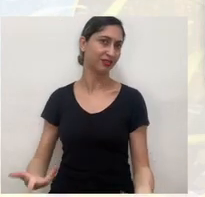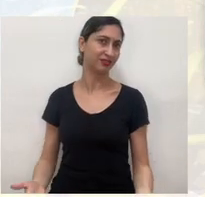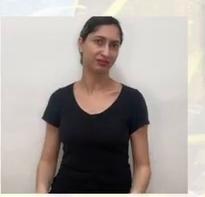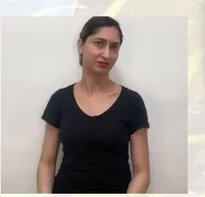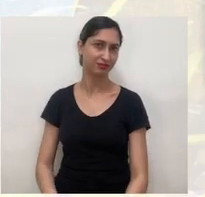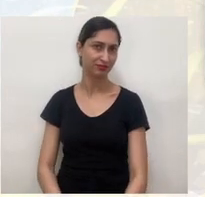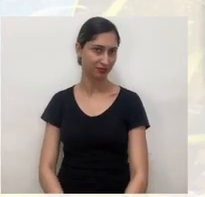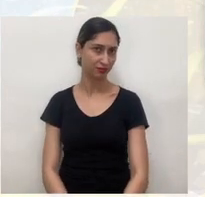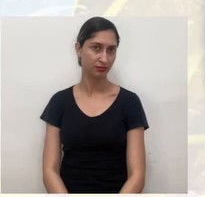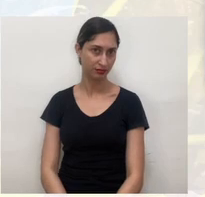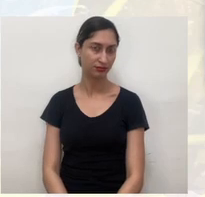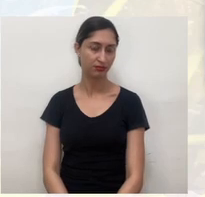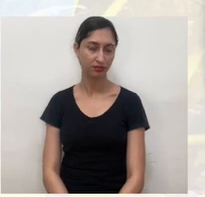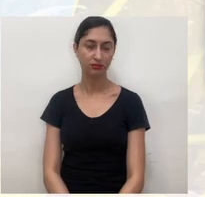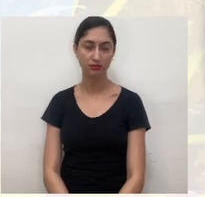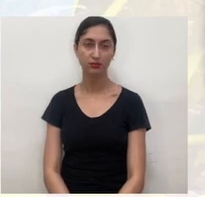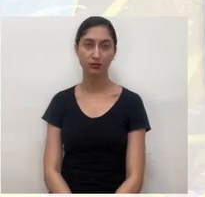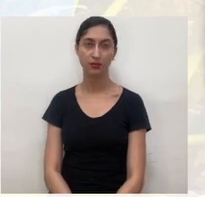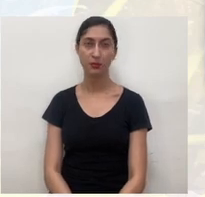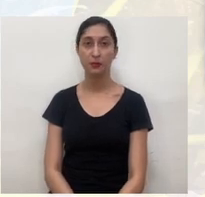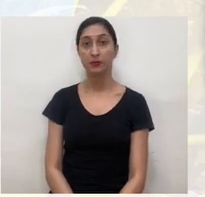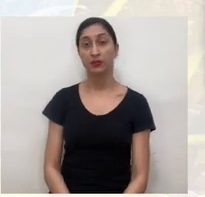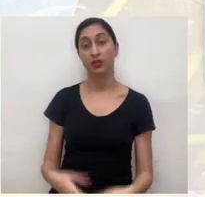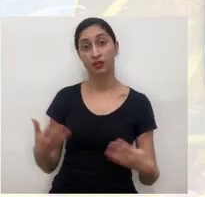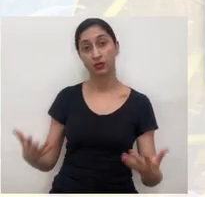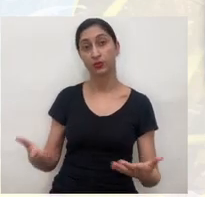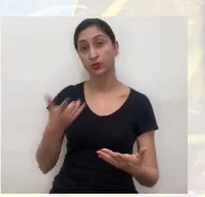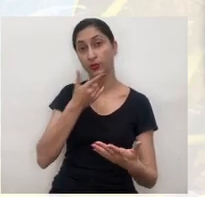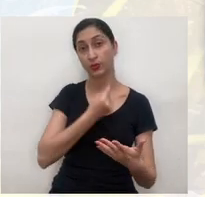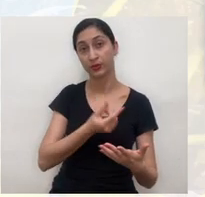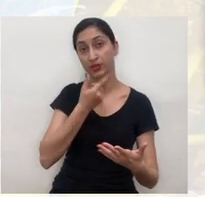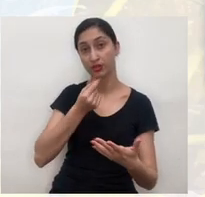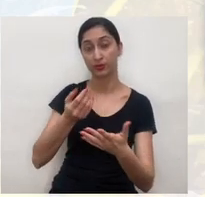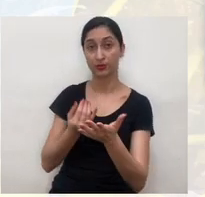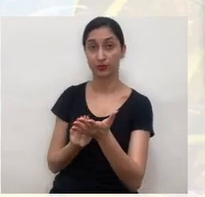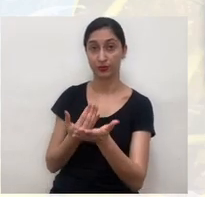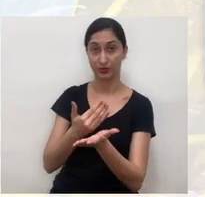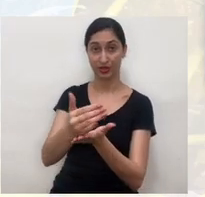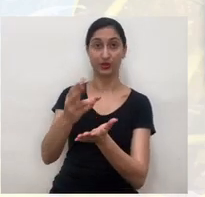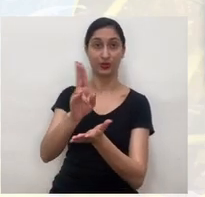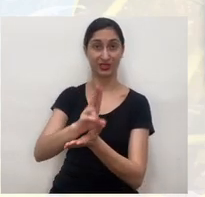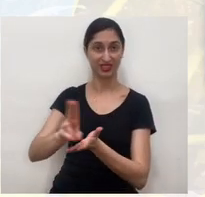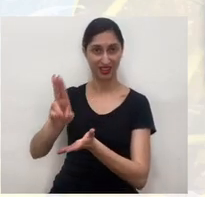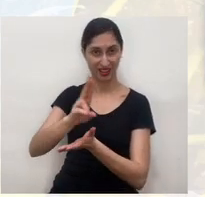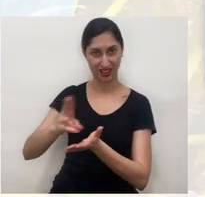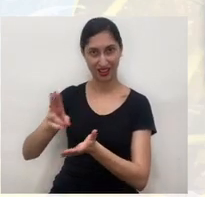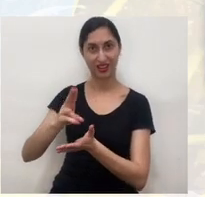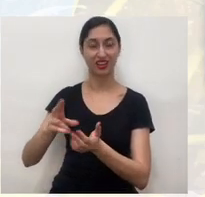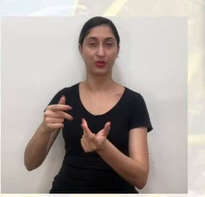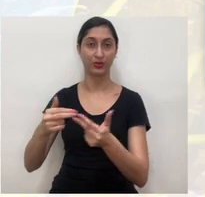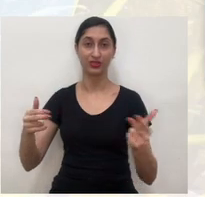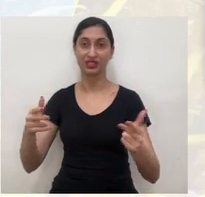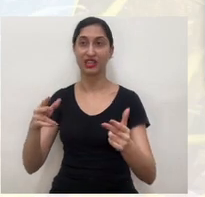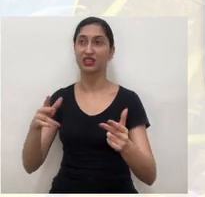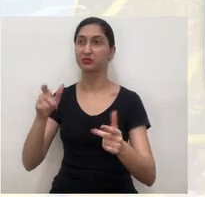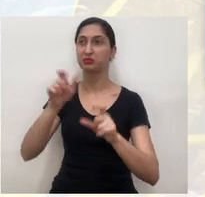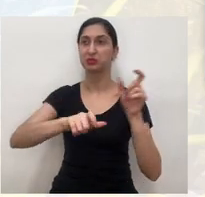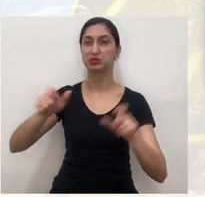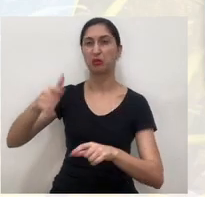Então, para ele eram. Tanto é que ele introduziu muita coisa que era considerado mato, né, que estava em